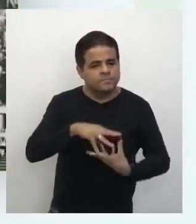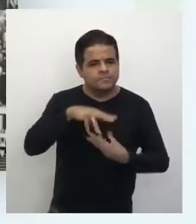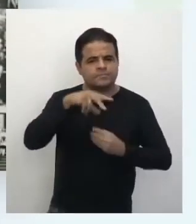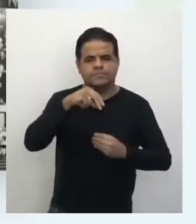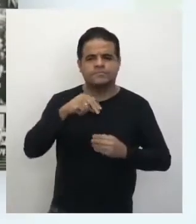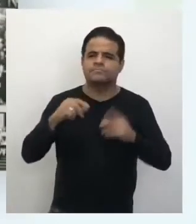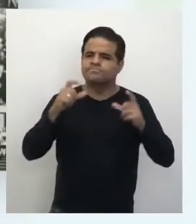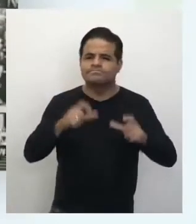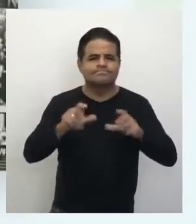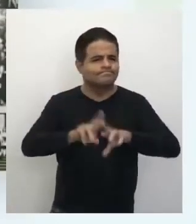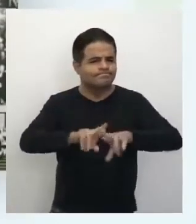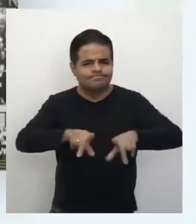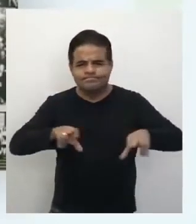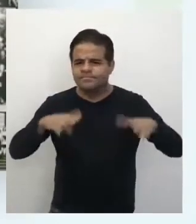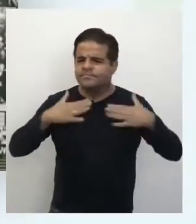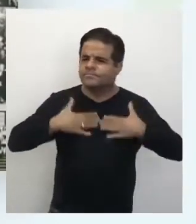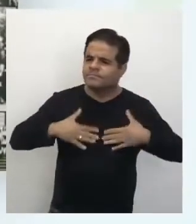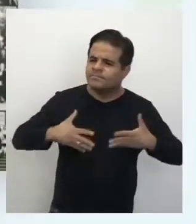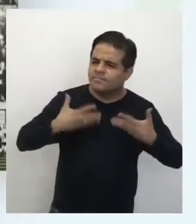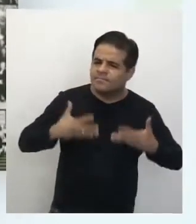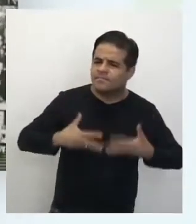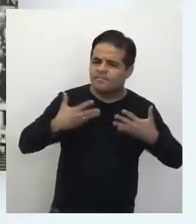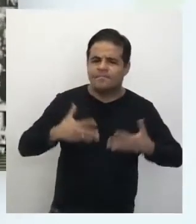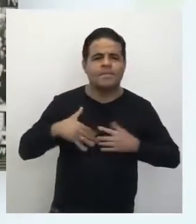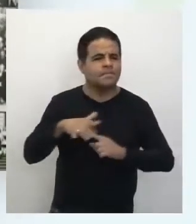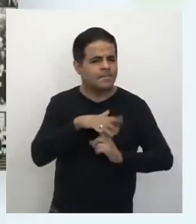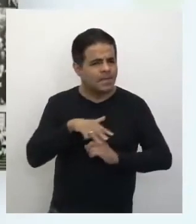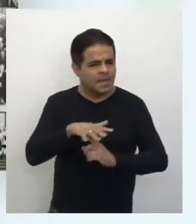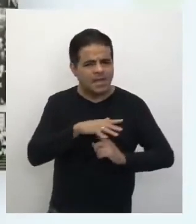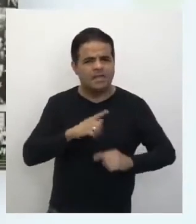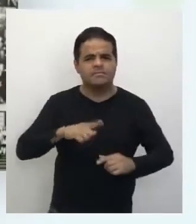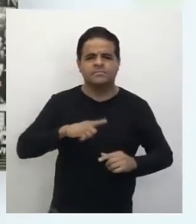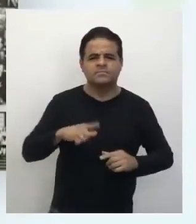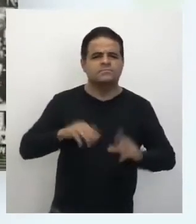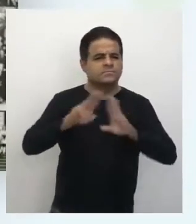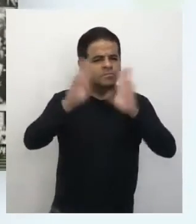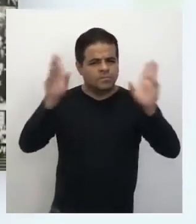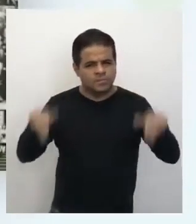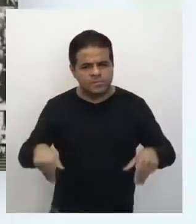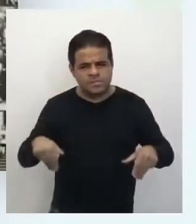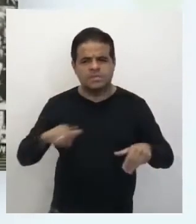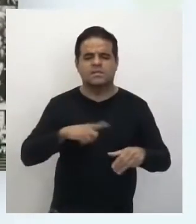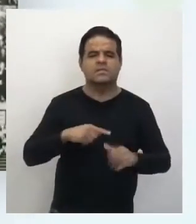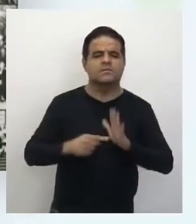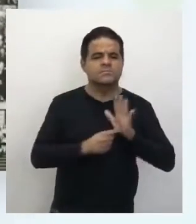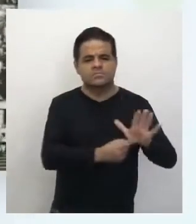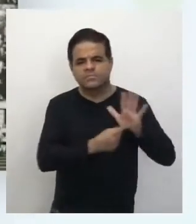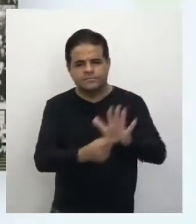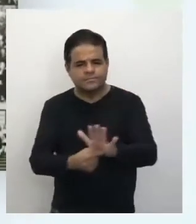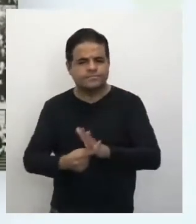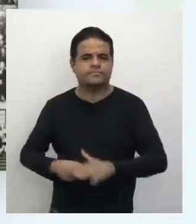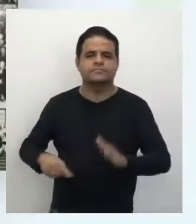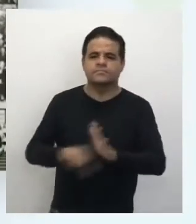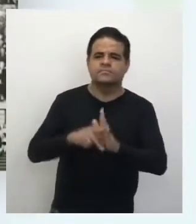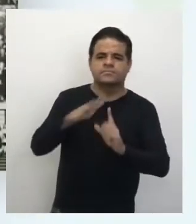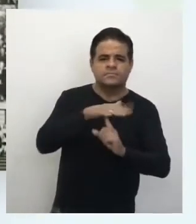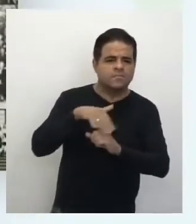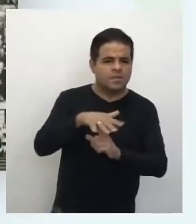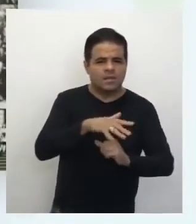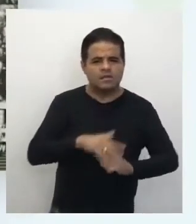é um parque de diversão de parque. Tem museu, tem exposições, tem o próprio parque,